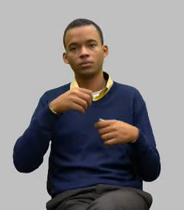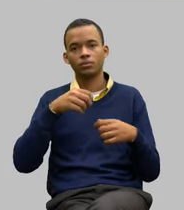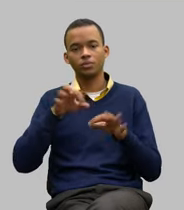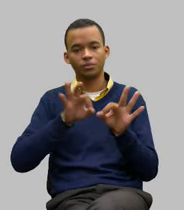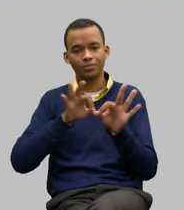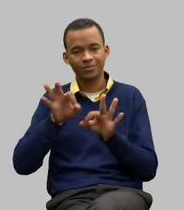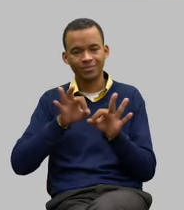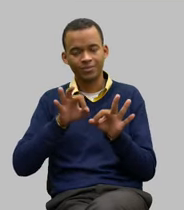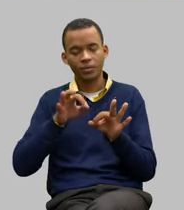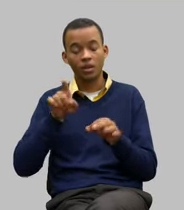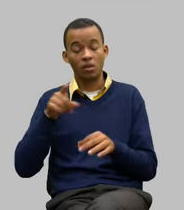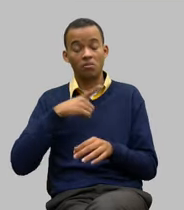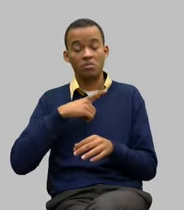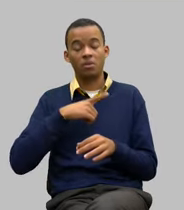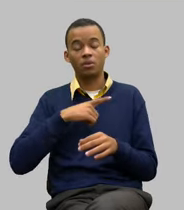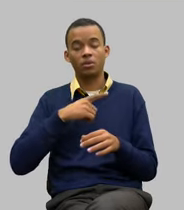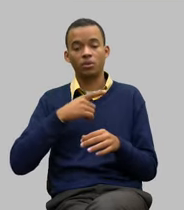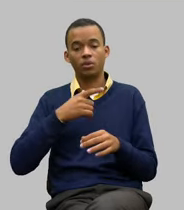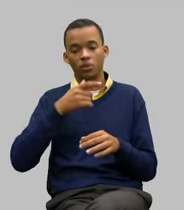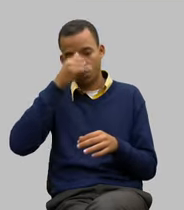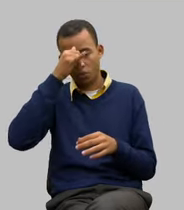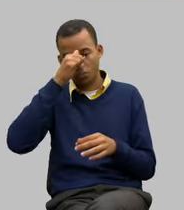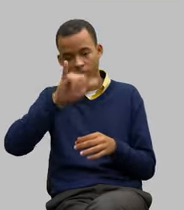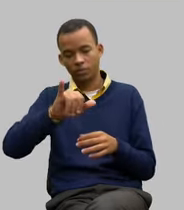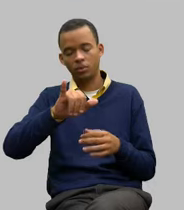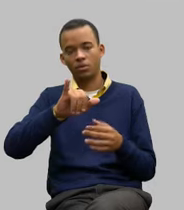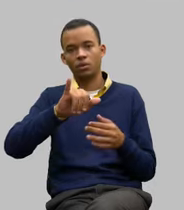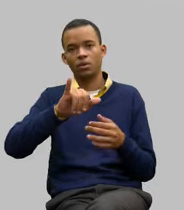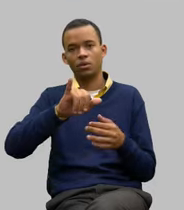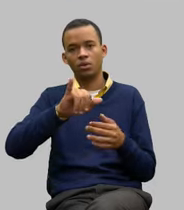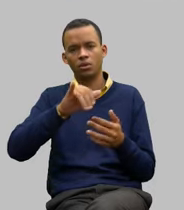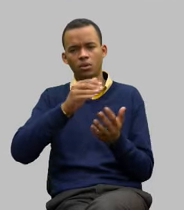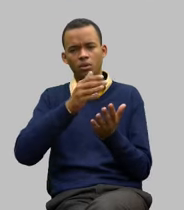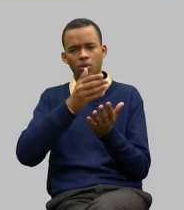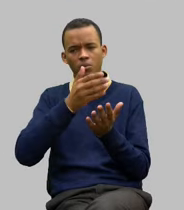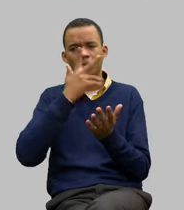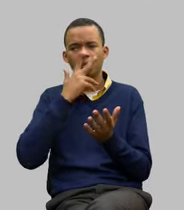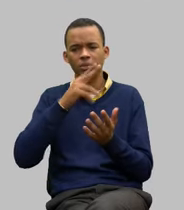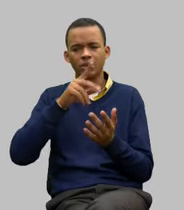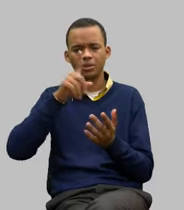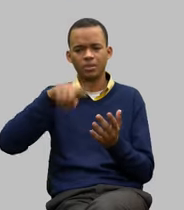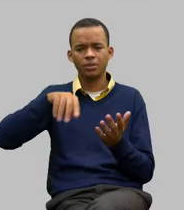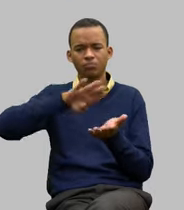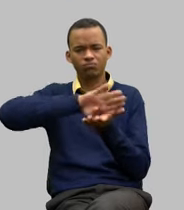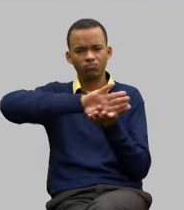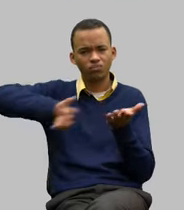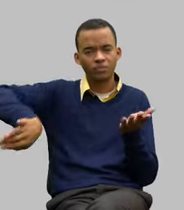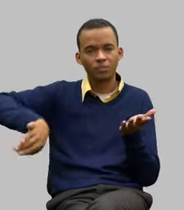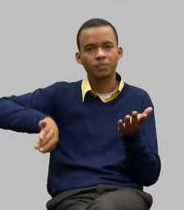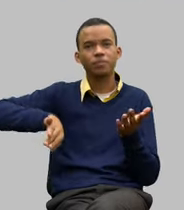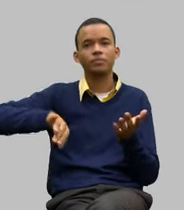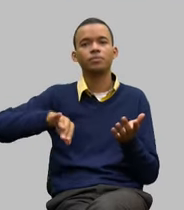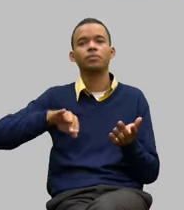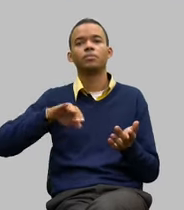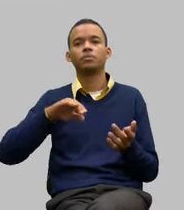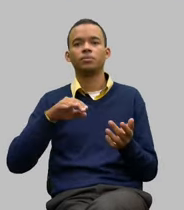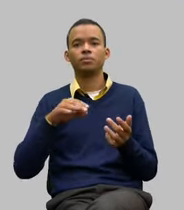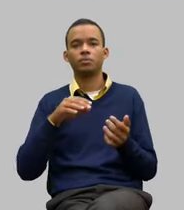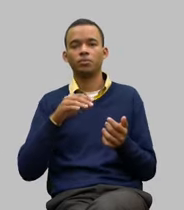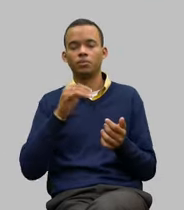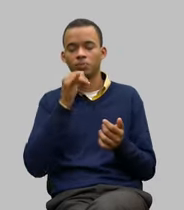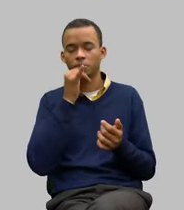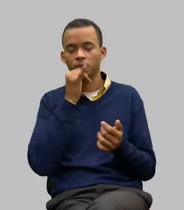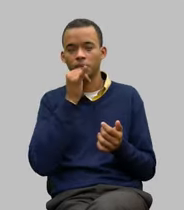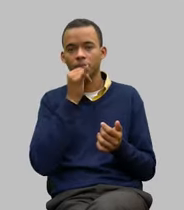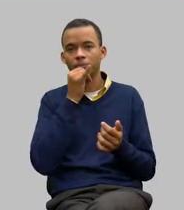de fortalecer Suada da espiritualidade do trabalho da educação a gente tem percebido também que isso Tem